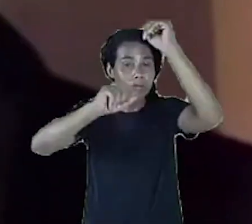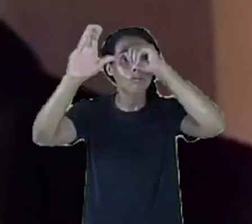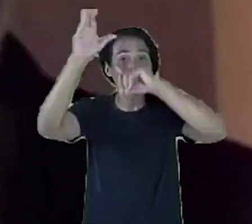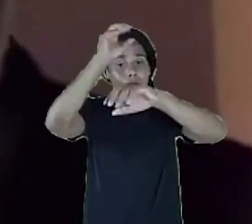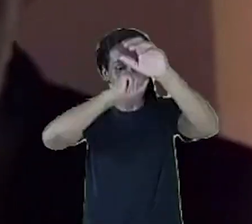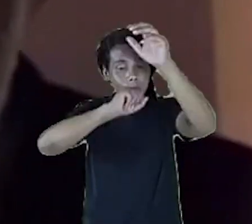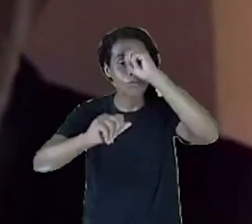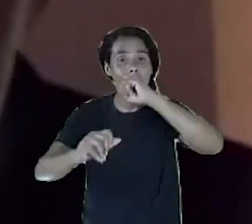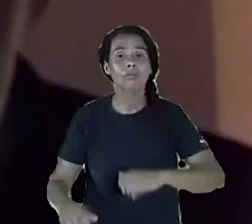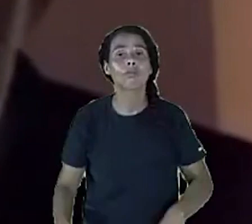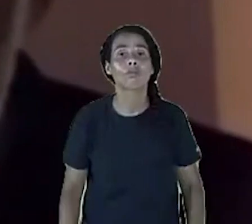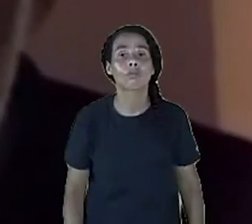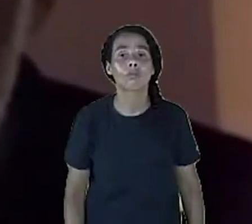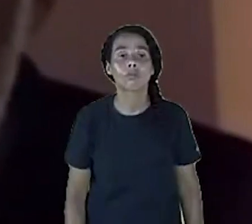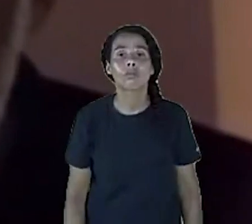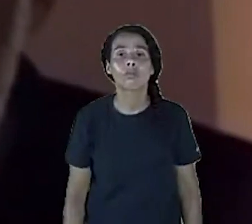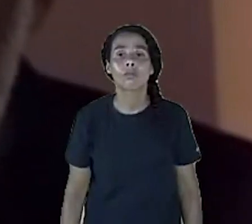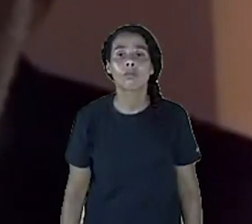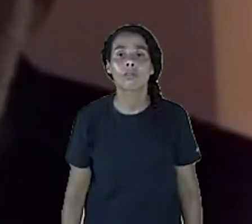grande consciência que é